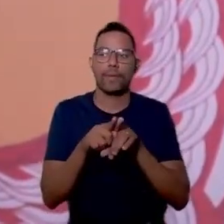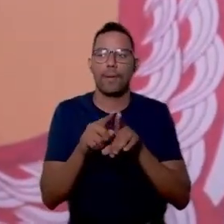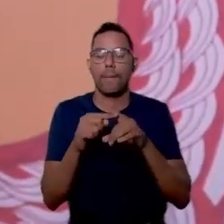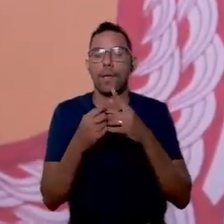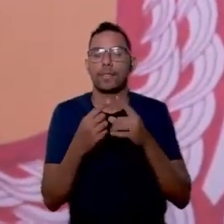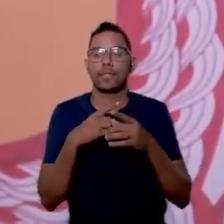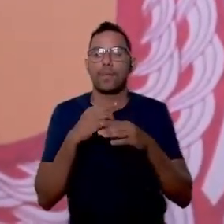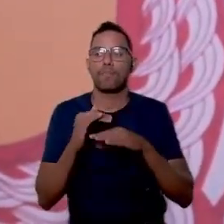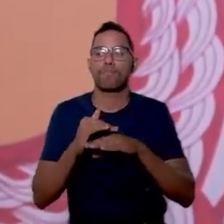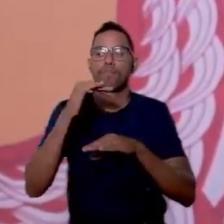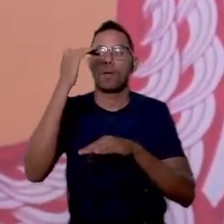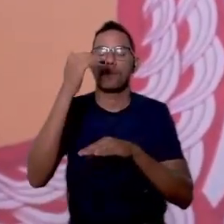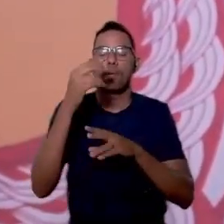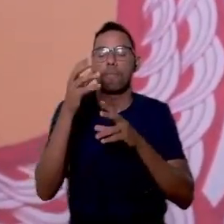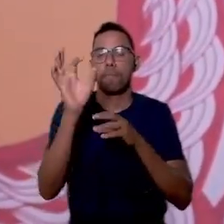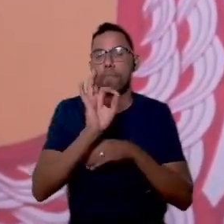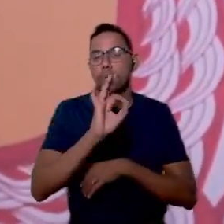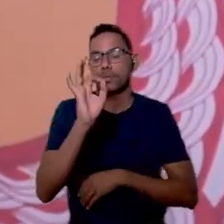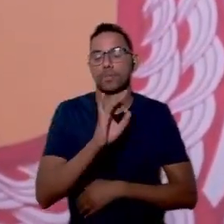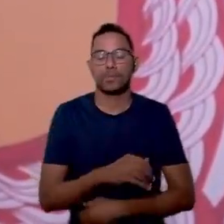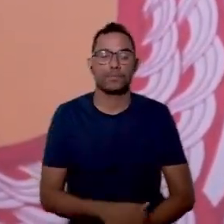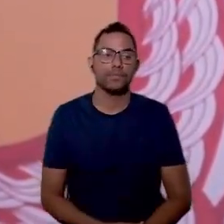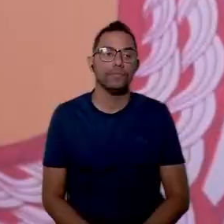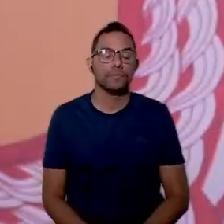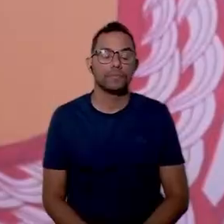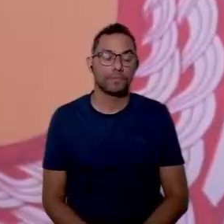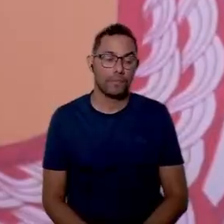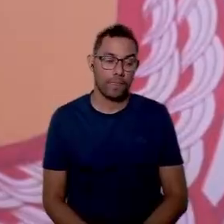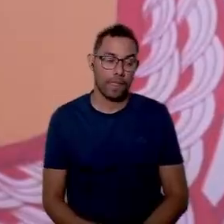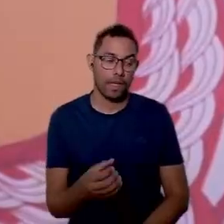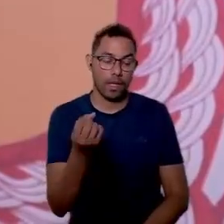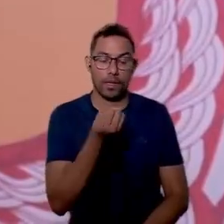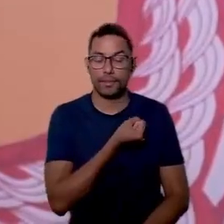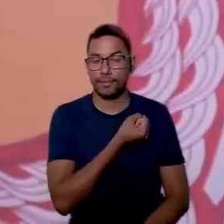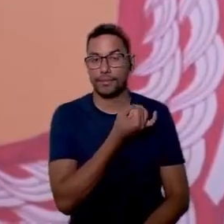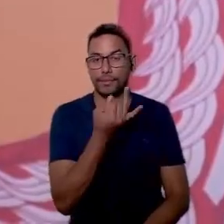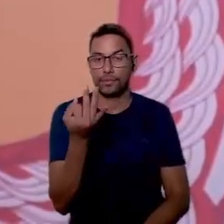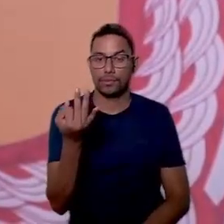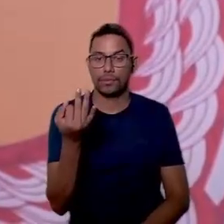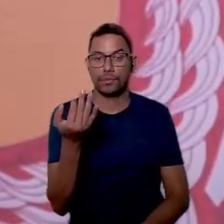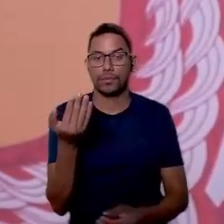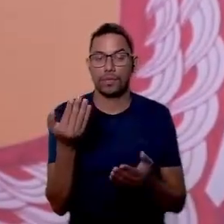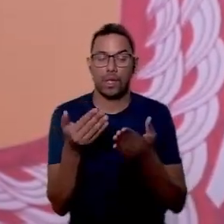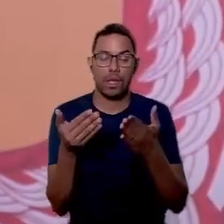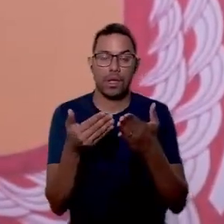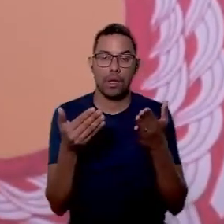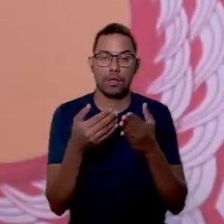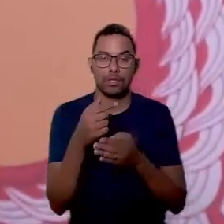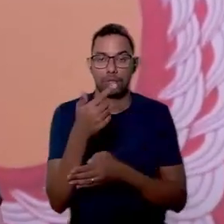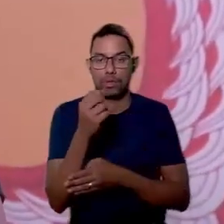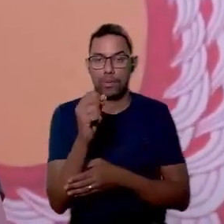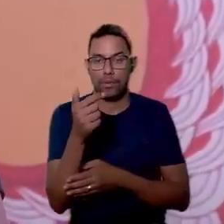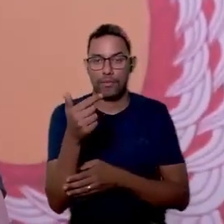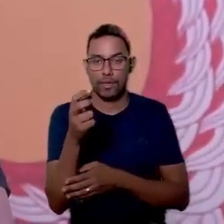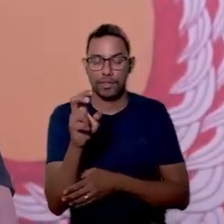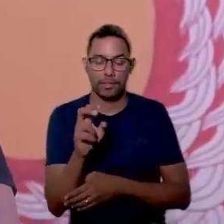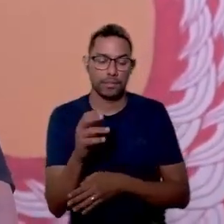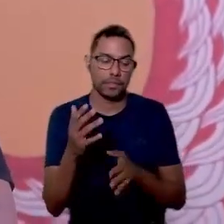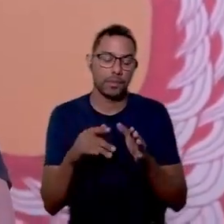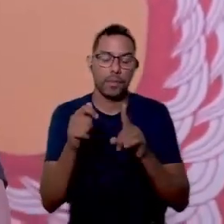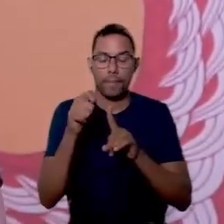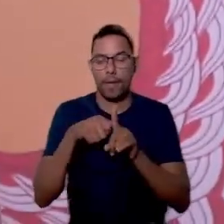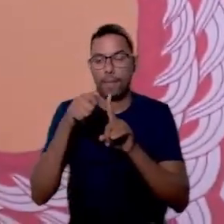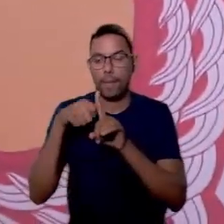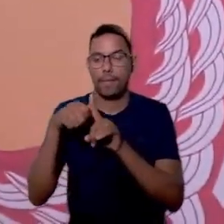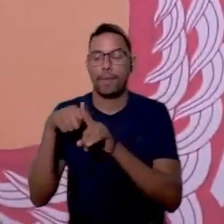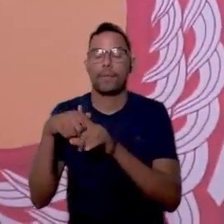aumento maior, percentualmente. A números desse ano de 2025, tirado agora, a gente vai acompanhando isso mês a